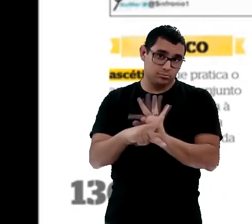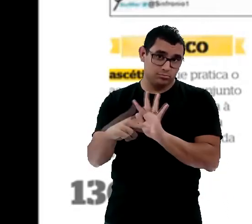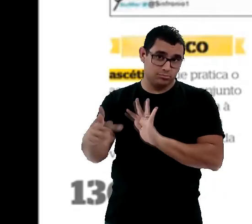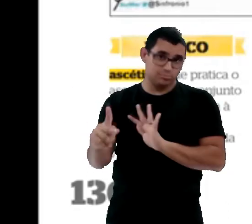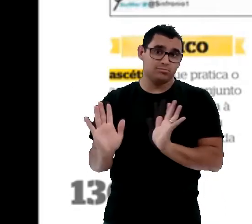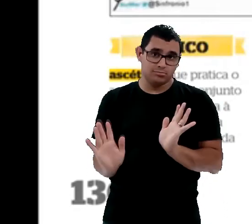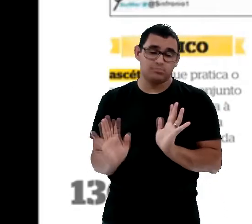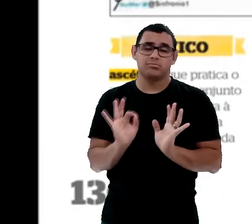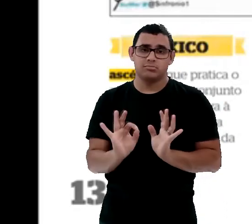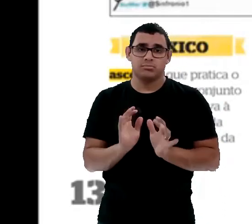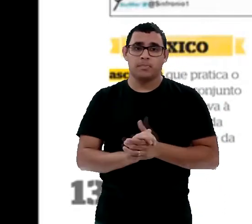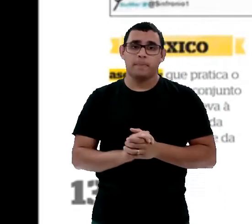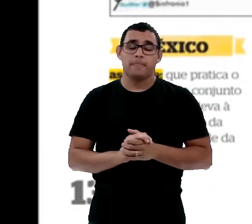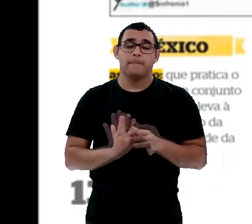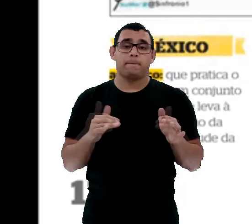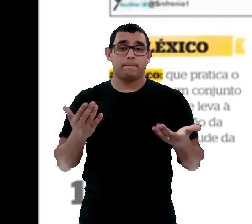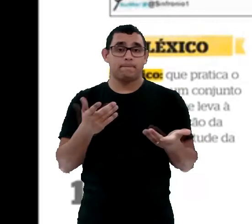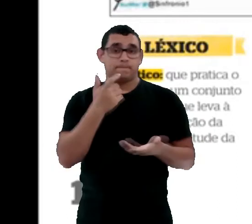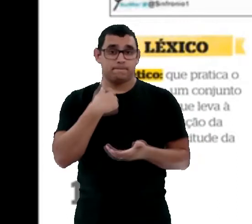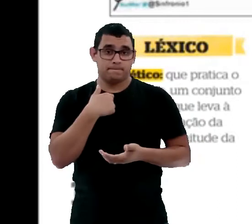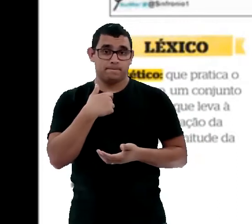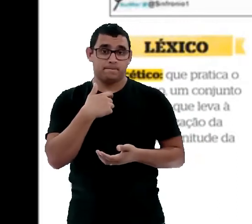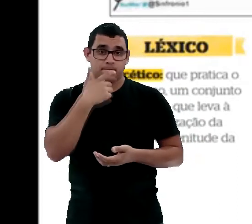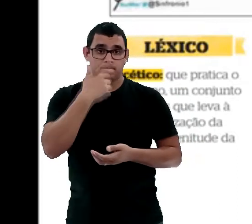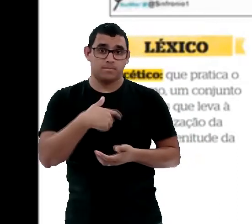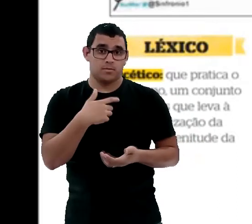capitalismo, é da igreja dele, daquela corrente lá.